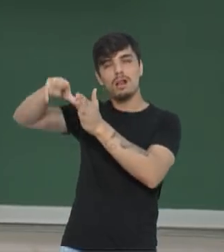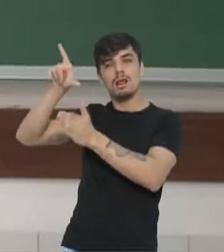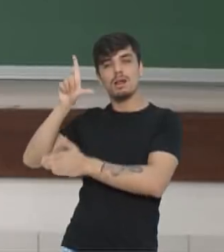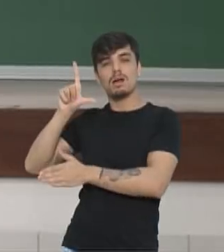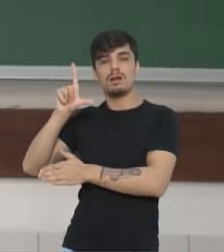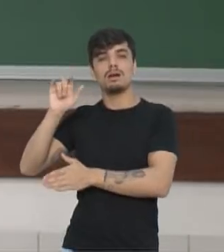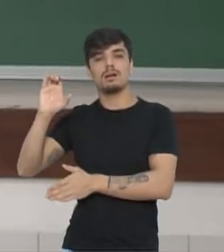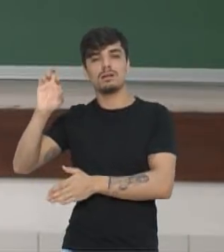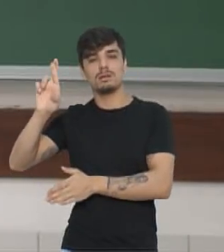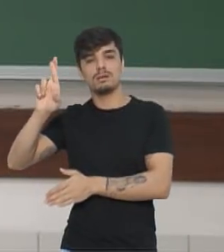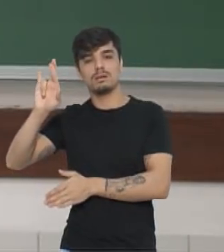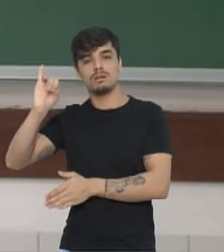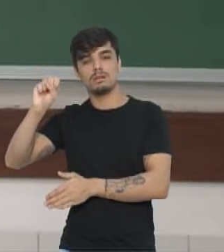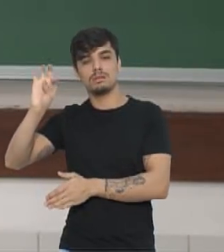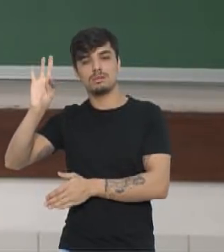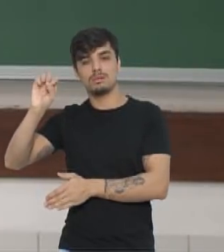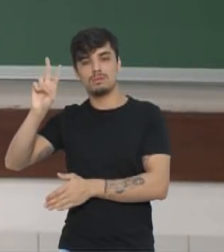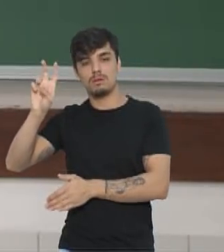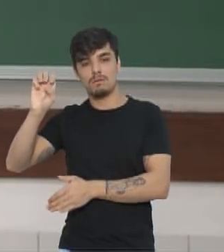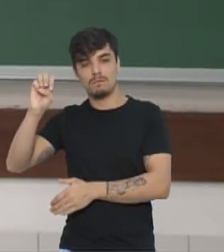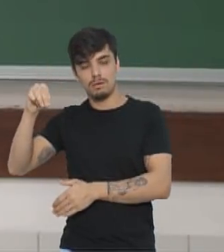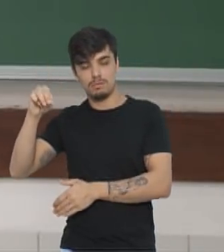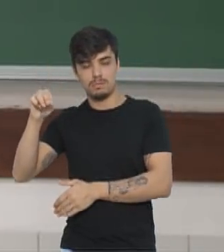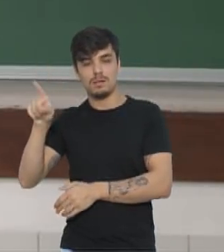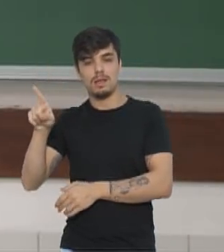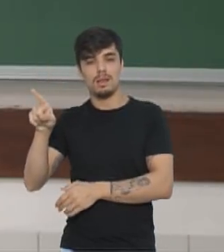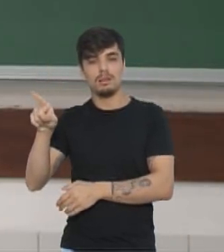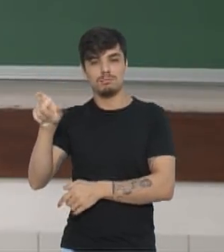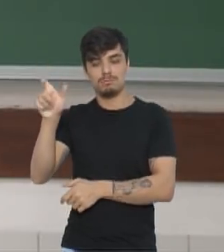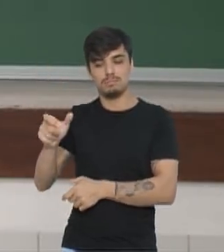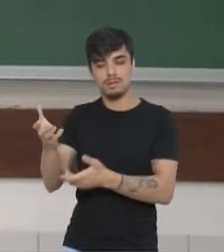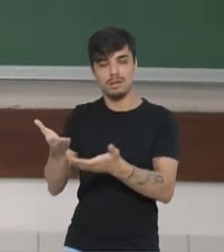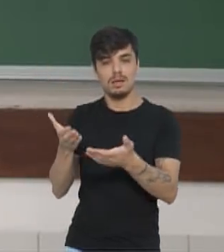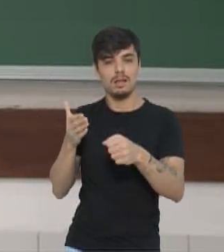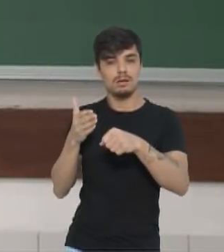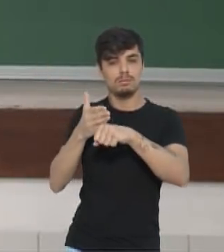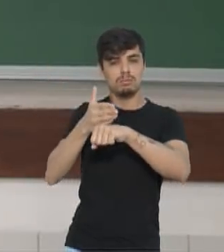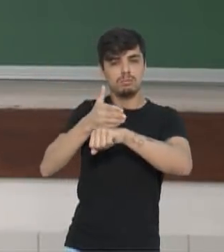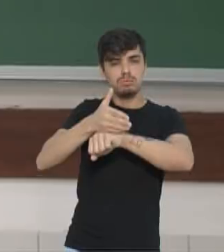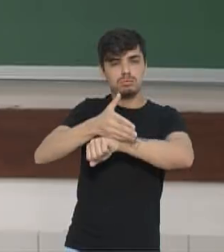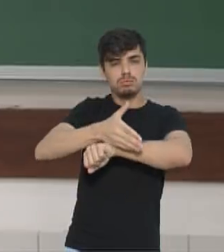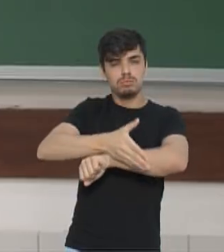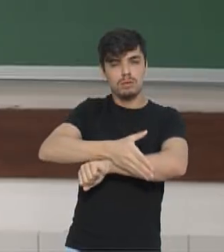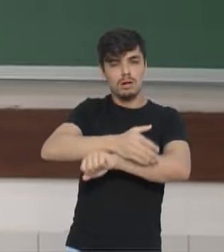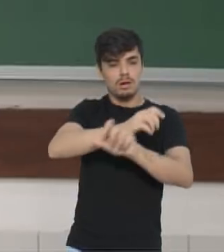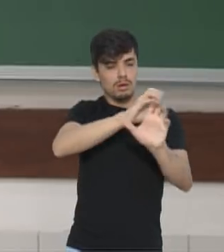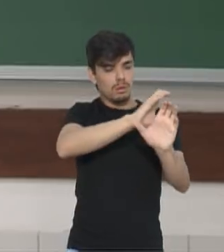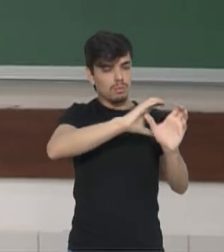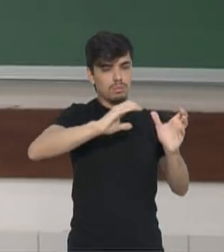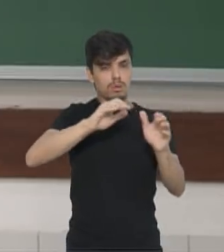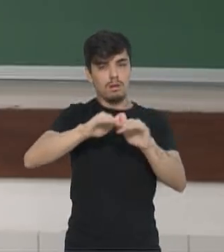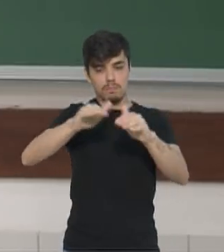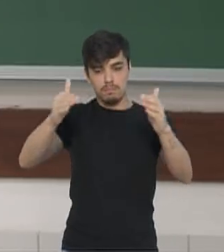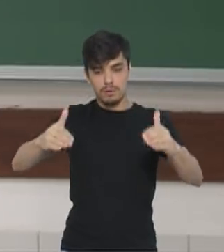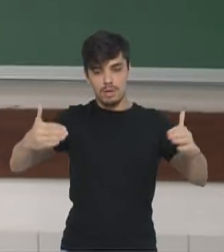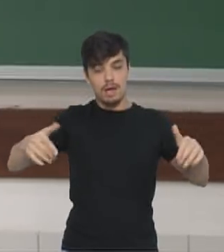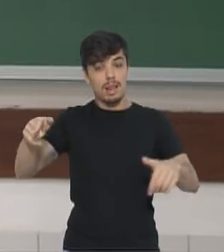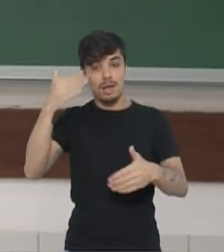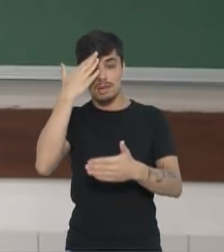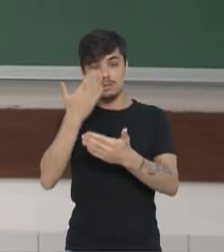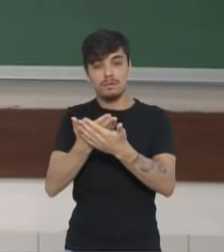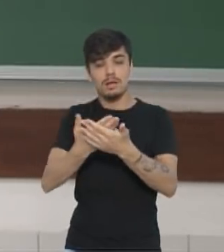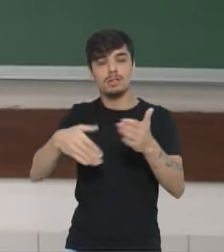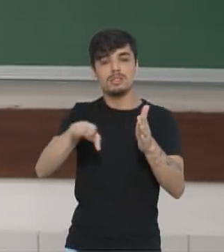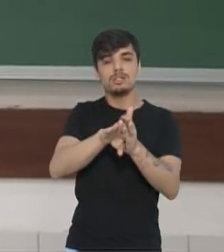que durante as grandes navegações, Cristóvão Colombo ele queria atravessar o Oceano Atlântico acreditando que ele ia chegar nas